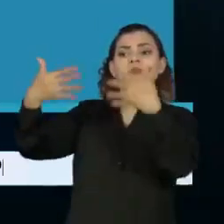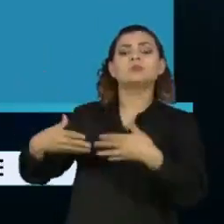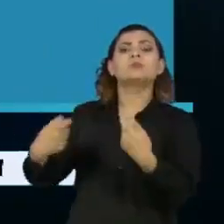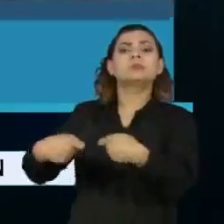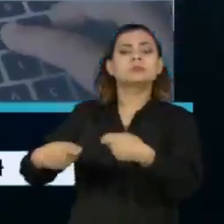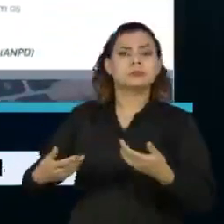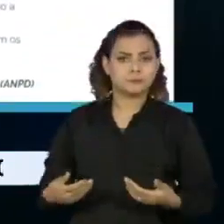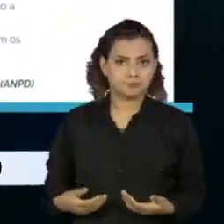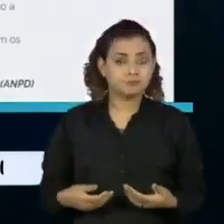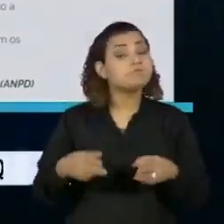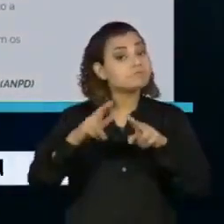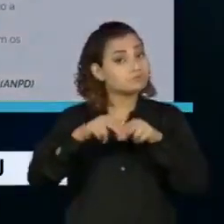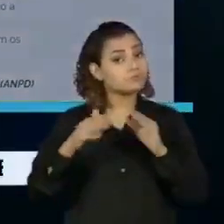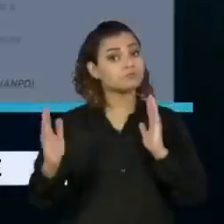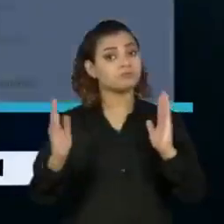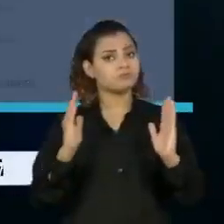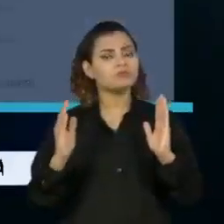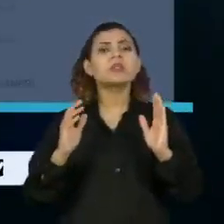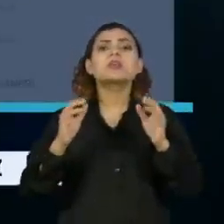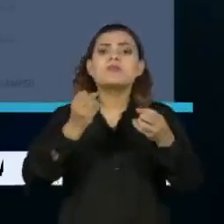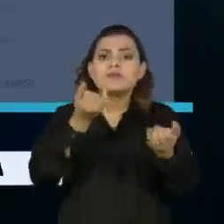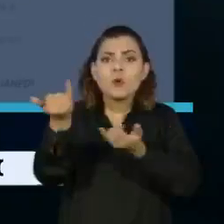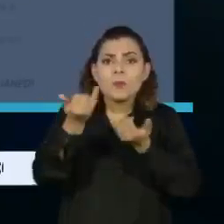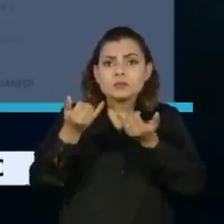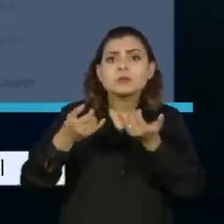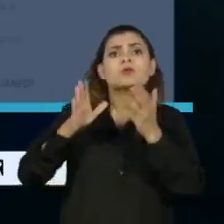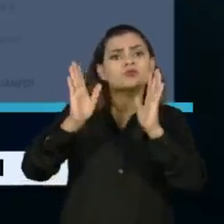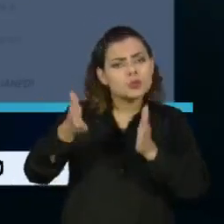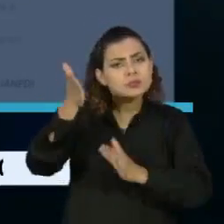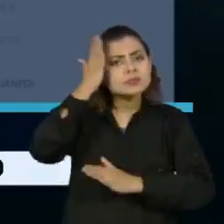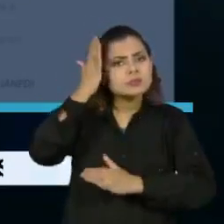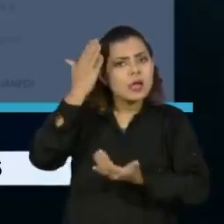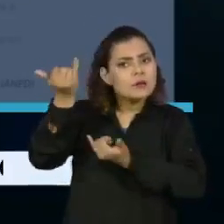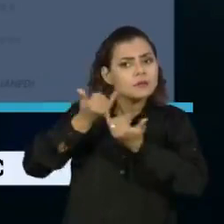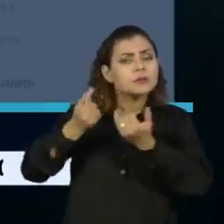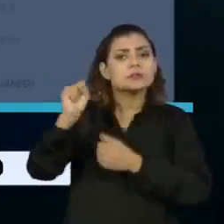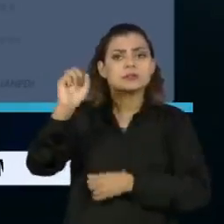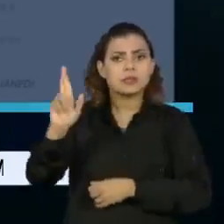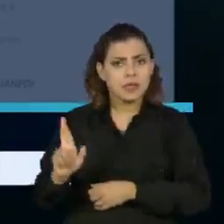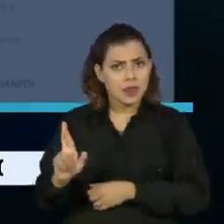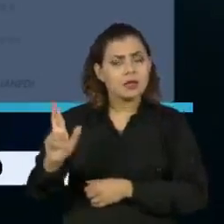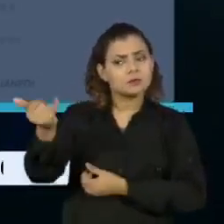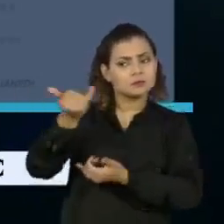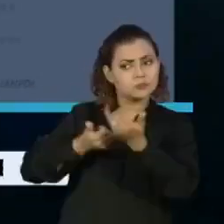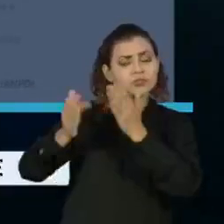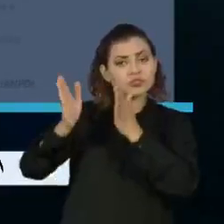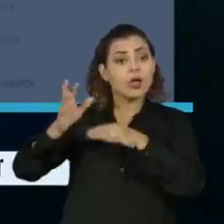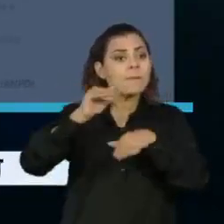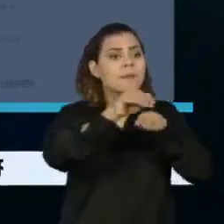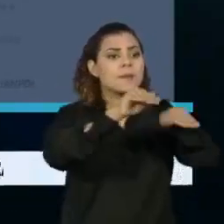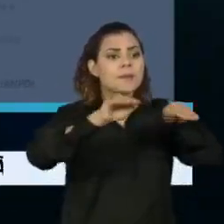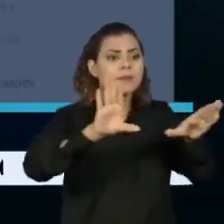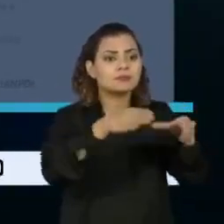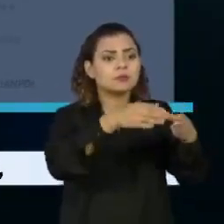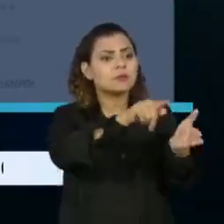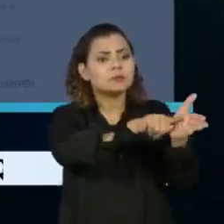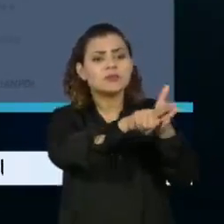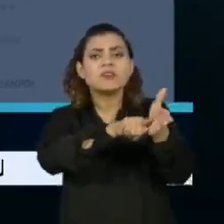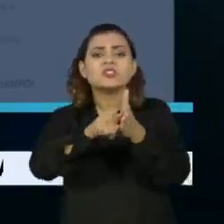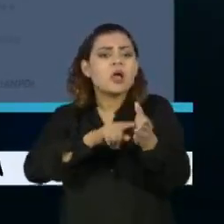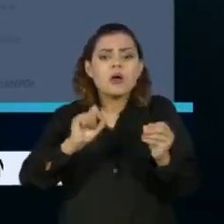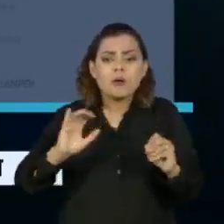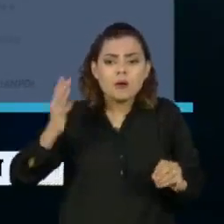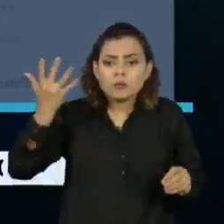A Autoridade Nacional de Proteção de Dados disse que já recebeu informações da Serasa e acionou outros órgãos para investigar o